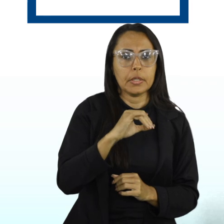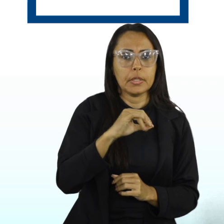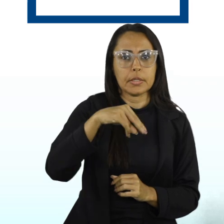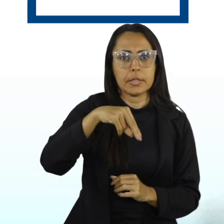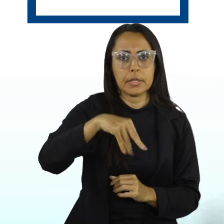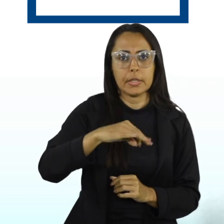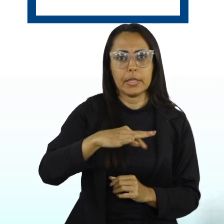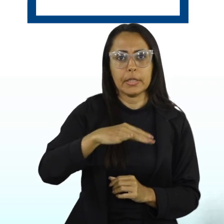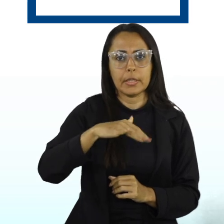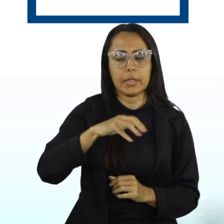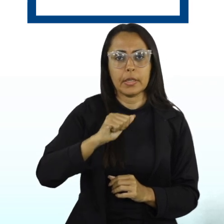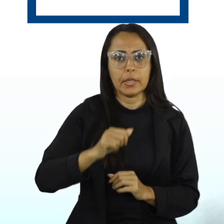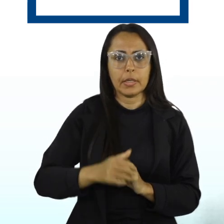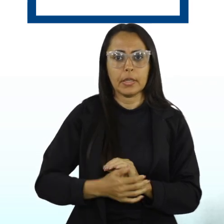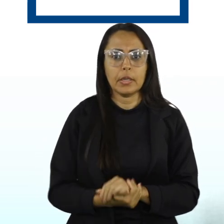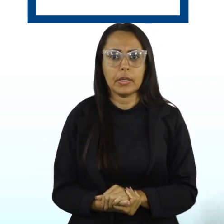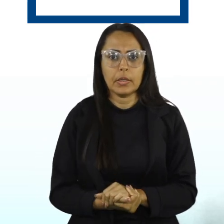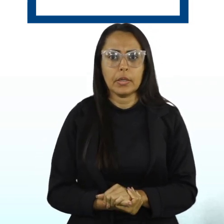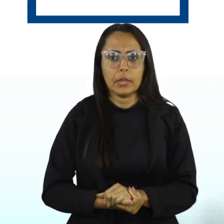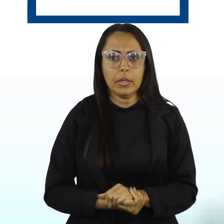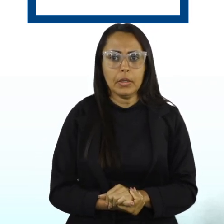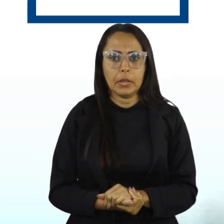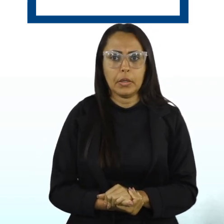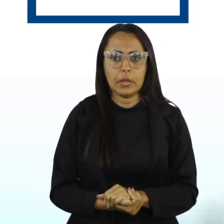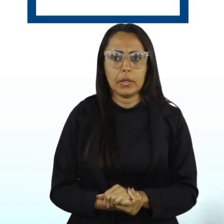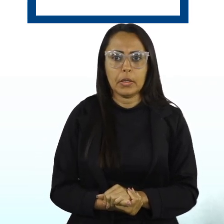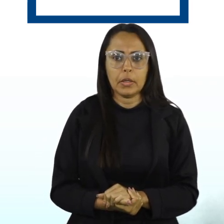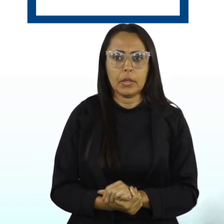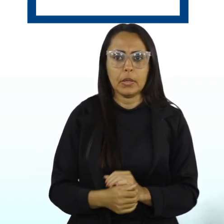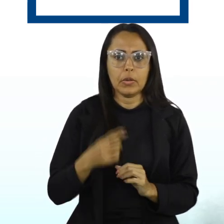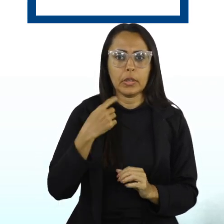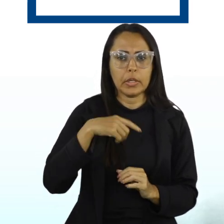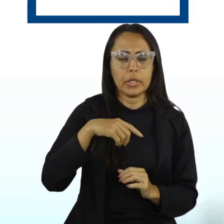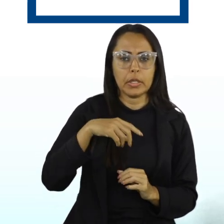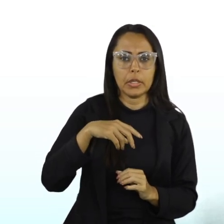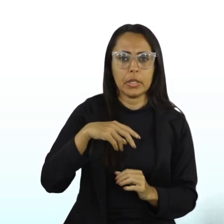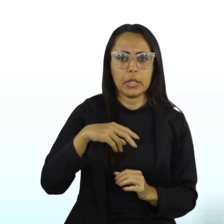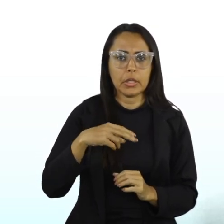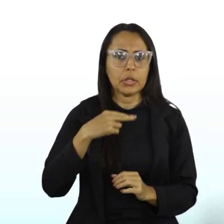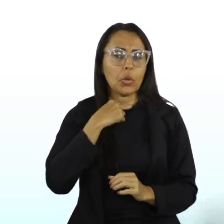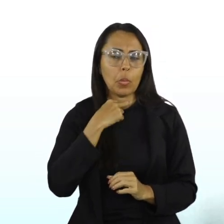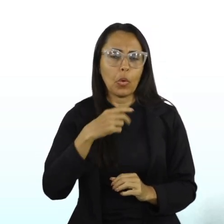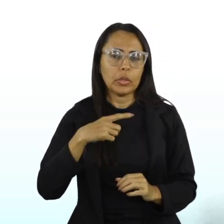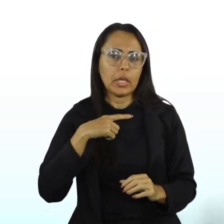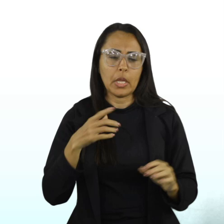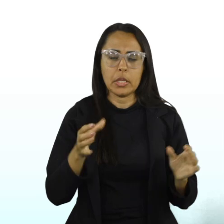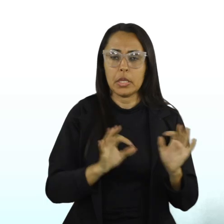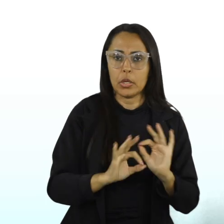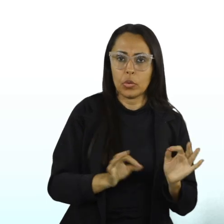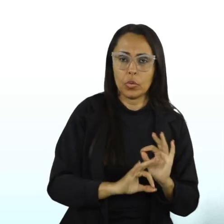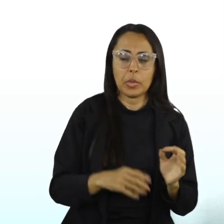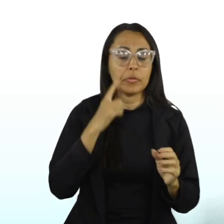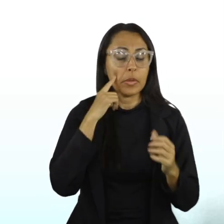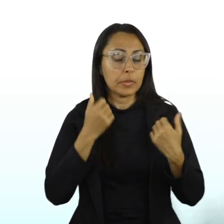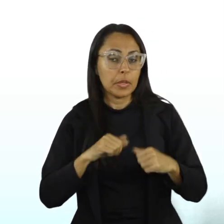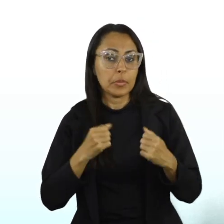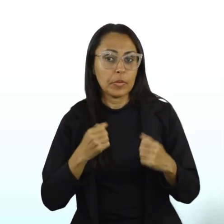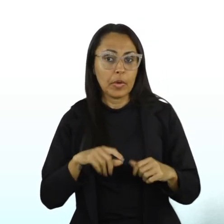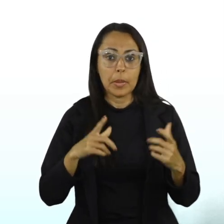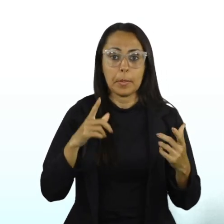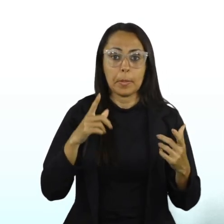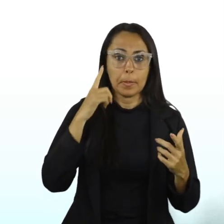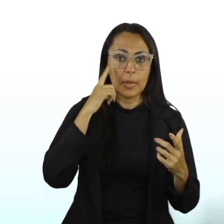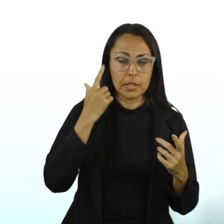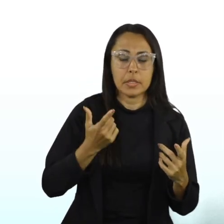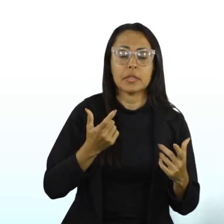potencial e pode ter até os 3 tipos de energia. O que não pode é não ter nenhum, tá? Porque ele sempre vai precisar de um tipo de energia para poder